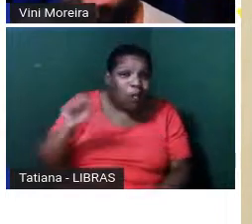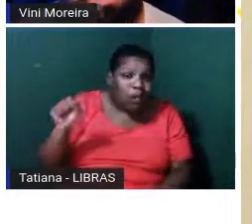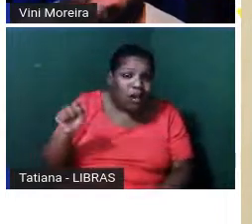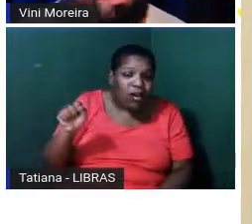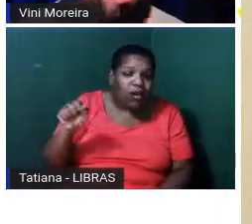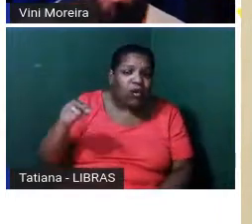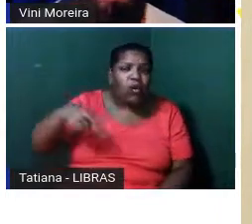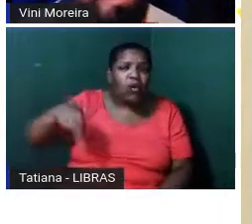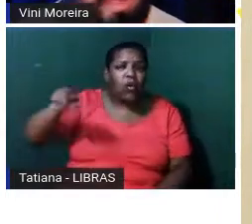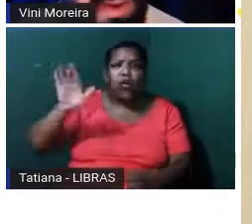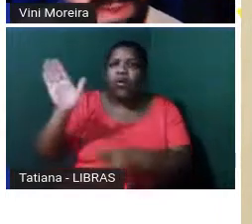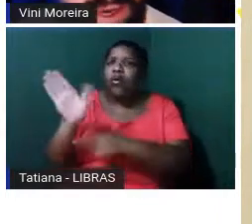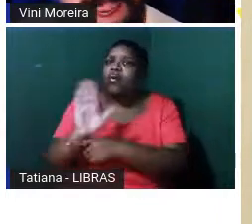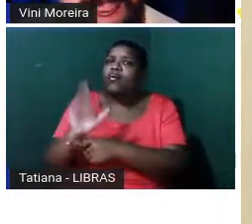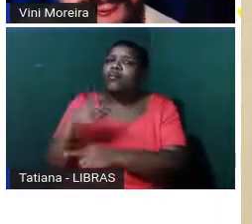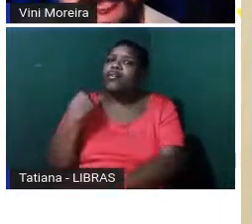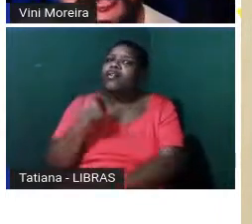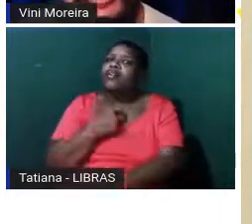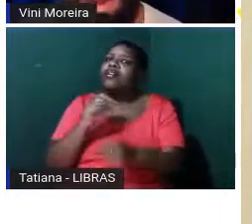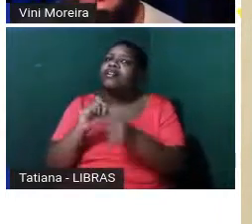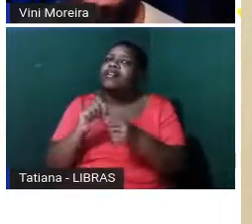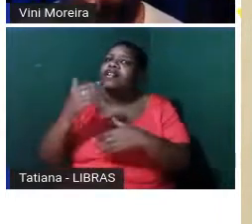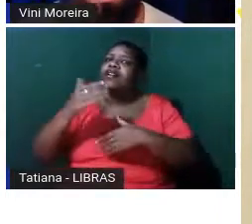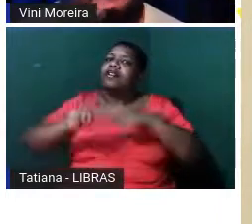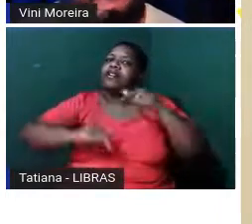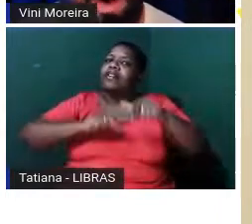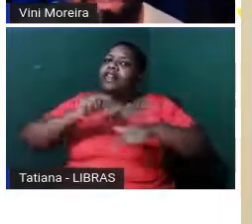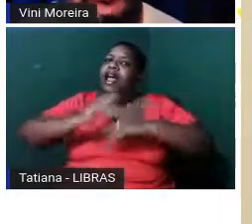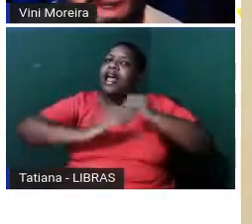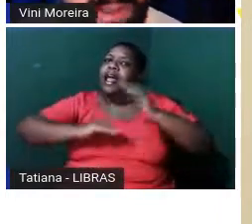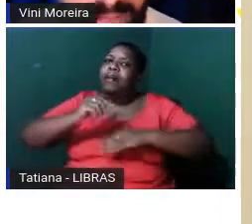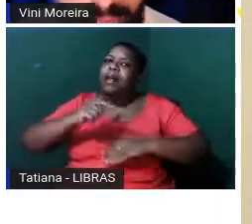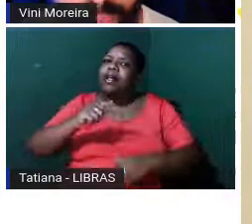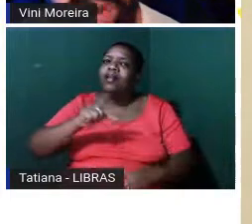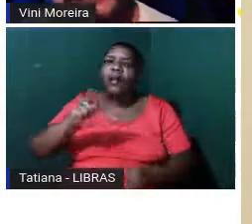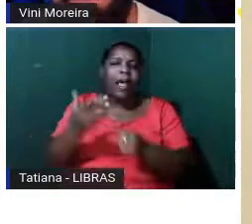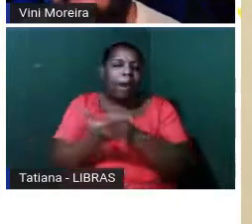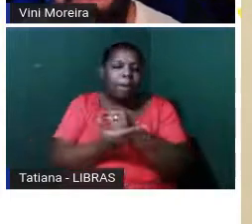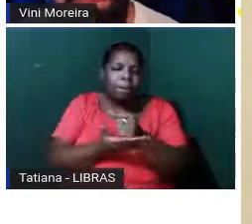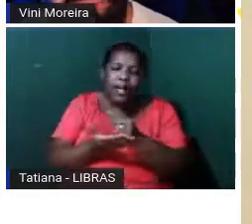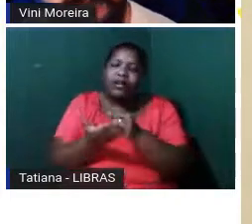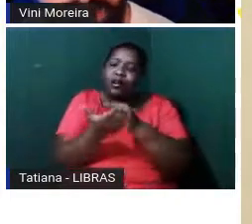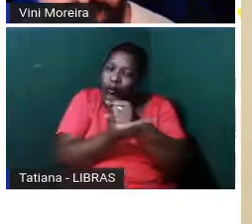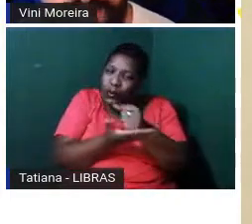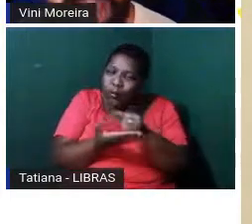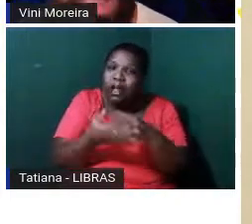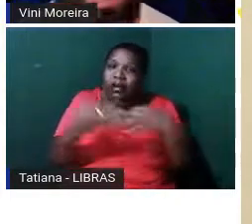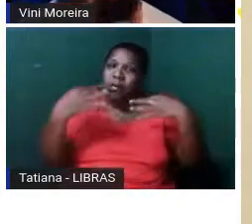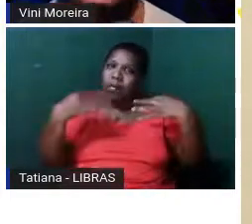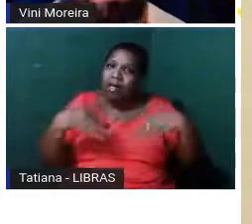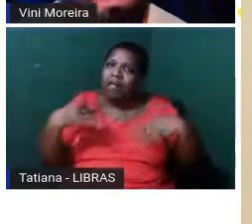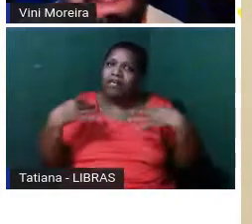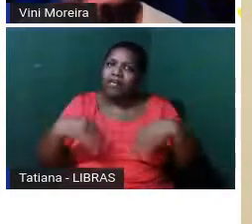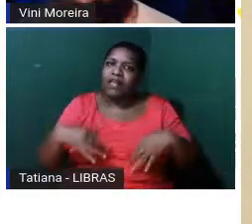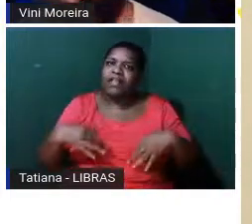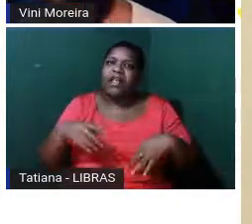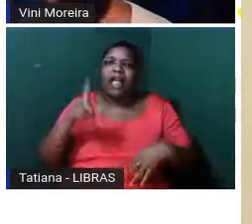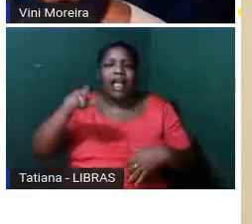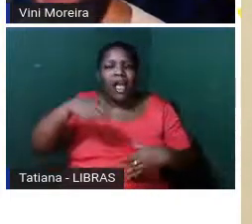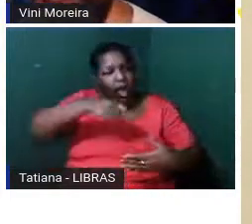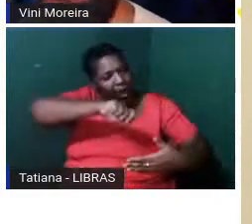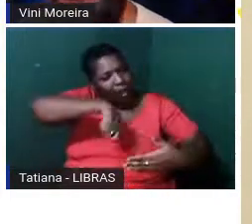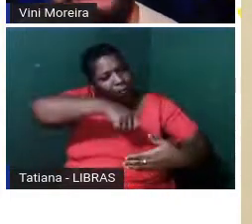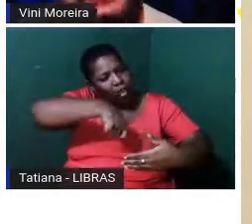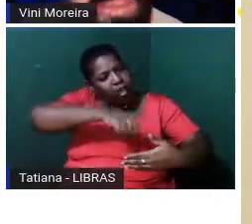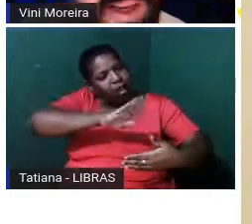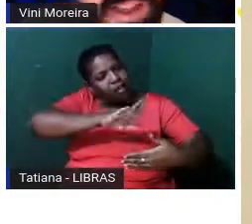dos vídeos que a gente vai fazer Nossa carreira não é o básico o básico bem feito é a massa desse bolo